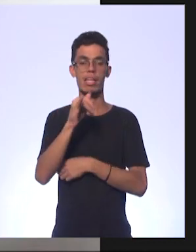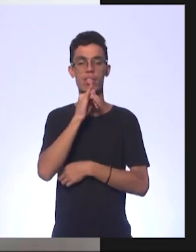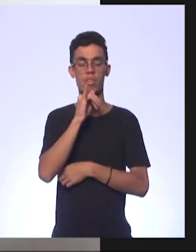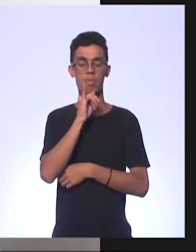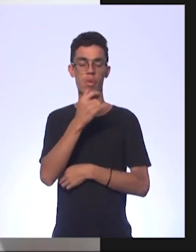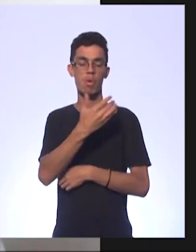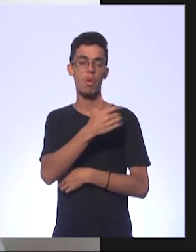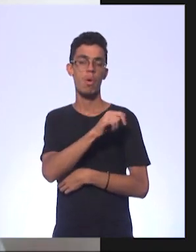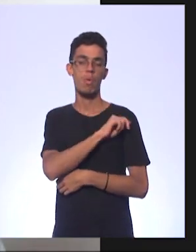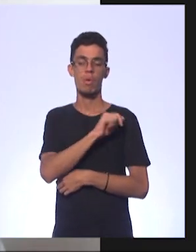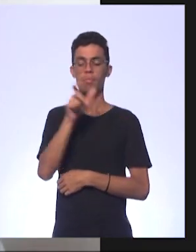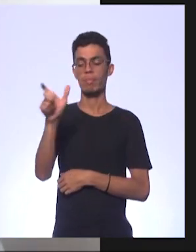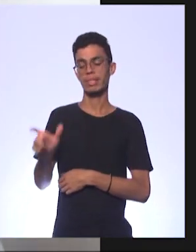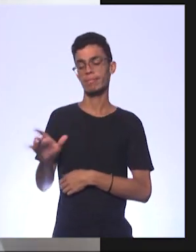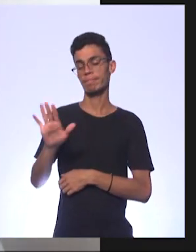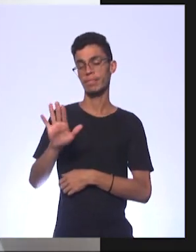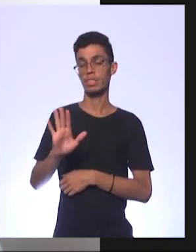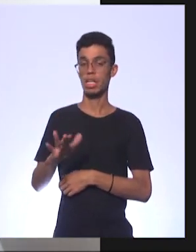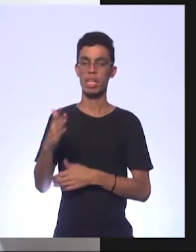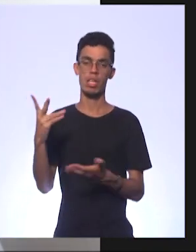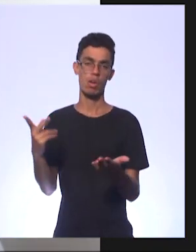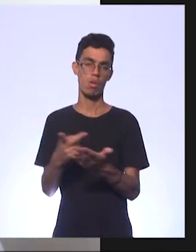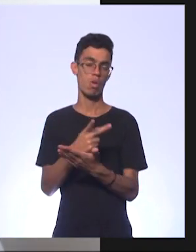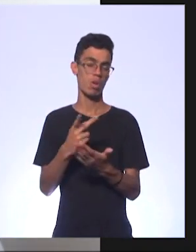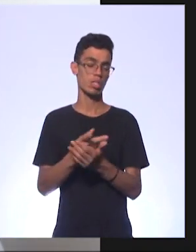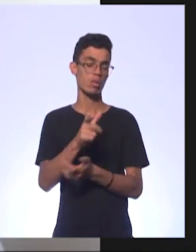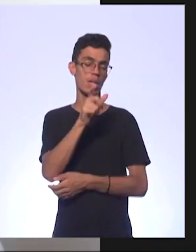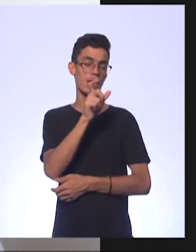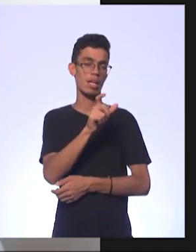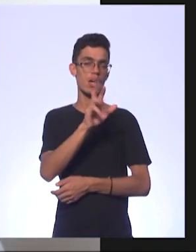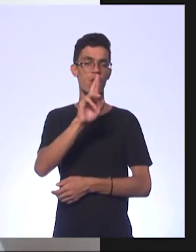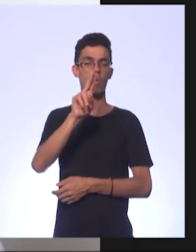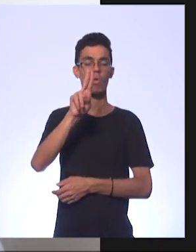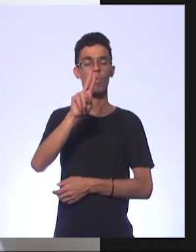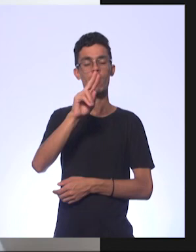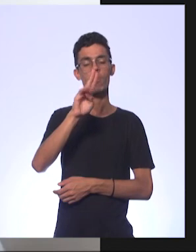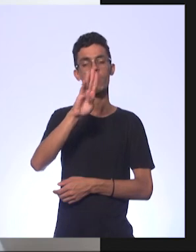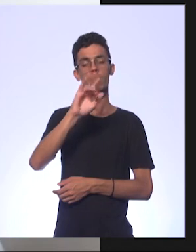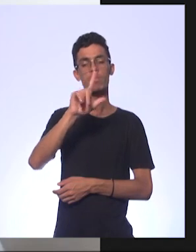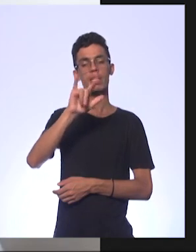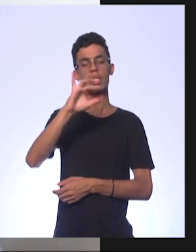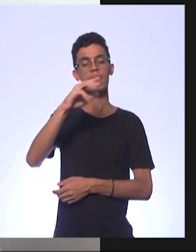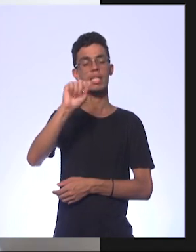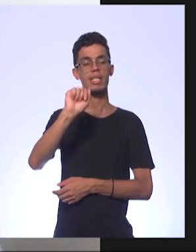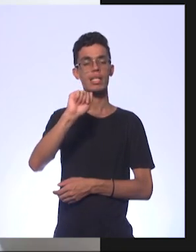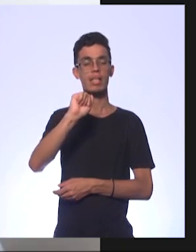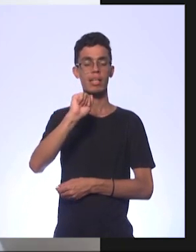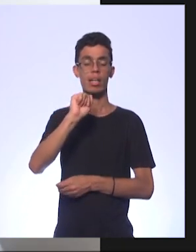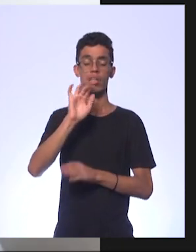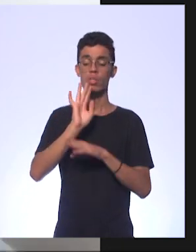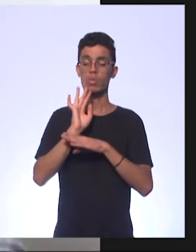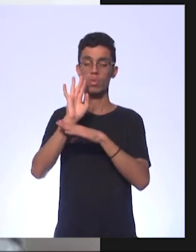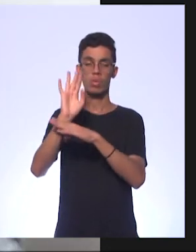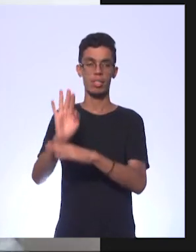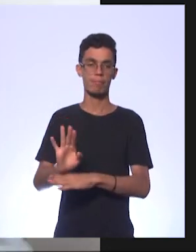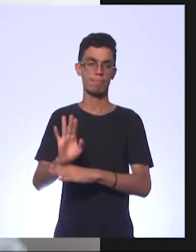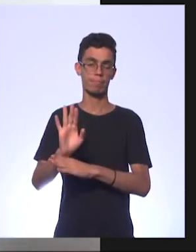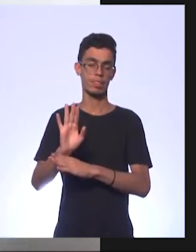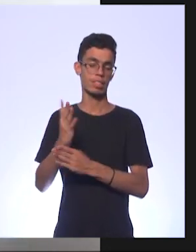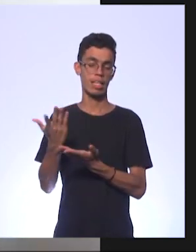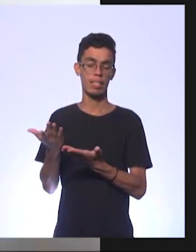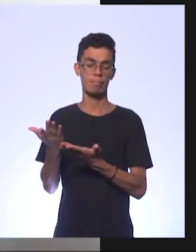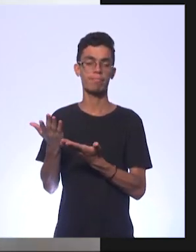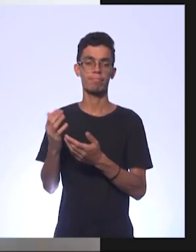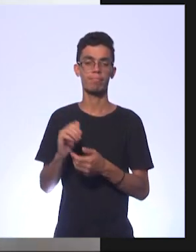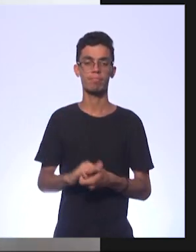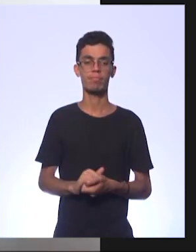dos estudantes. Só que o corrigir aqui na avaliação formativa, ele tem uma dimensão de diagnóstico e de